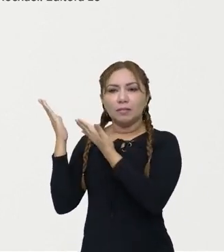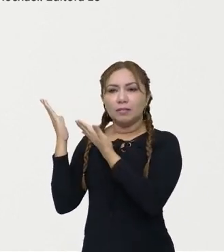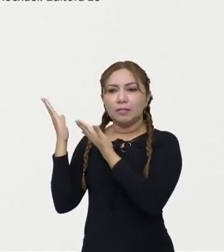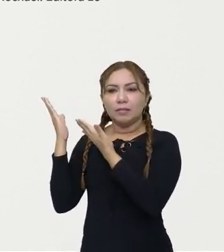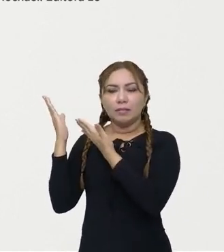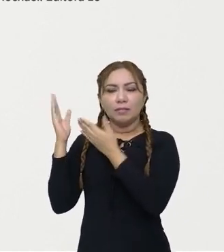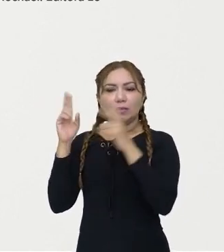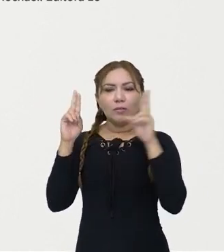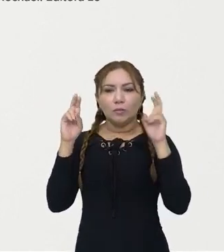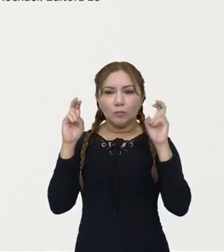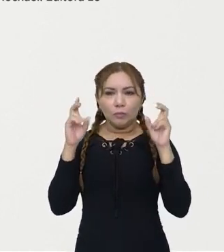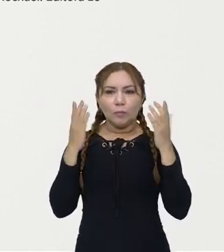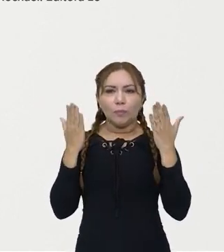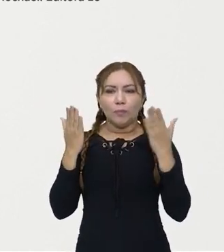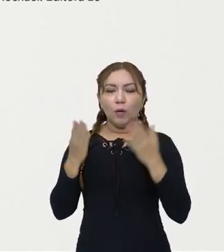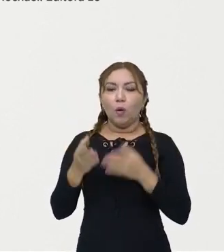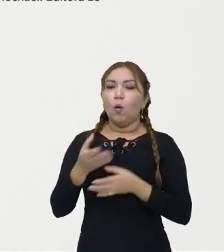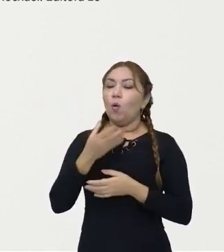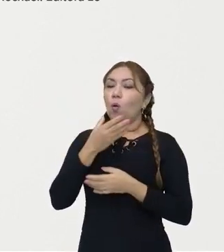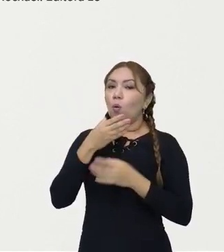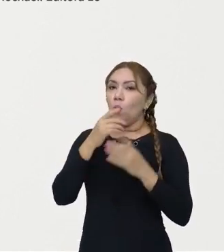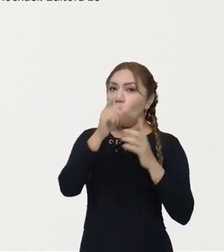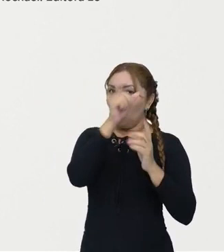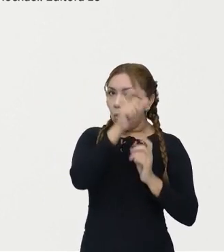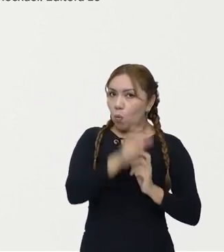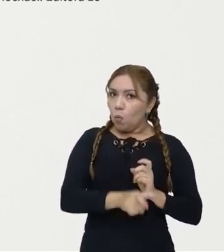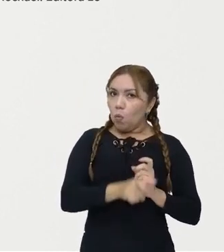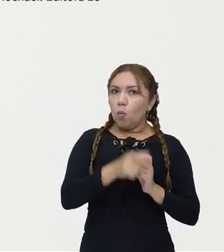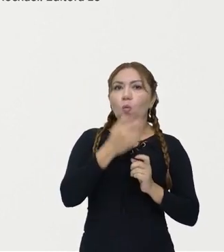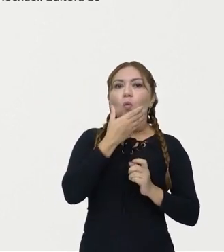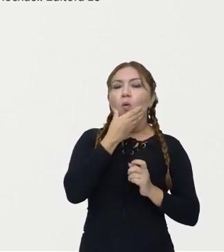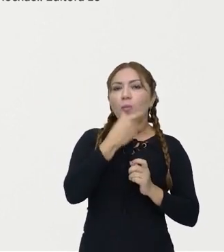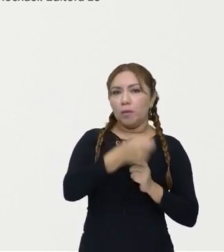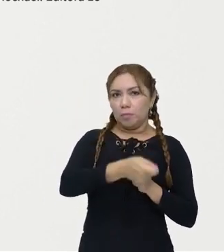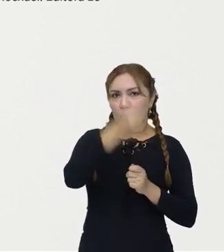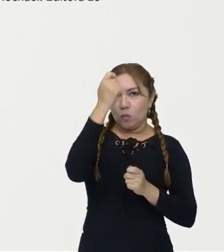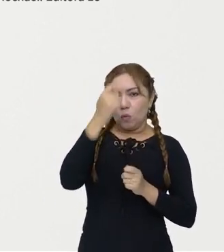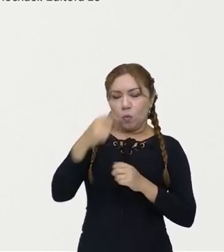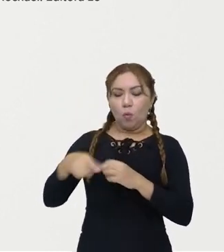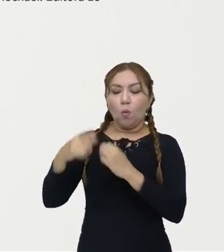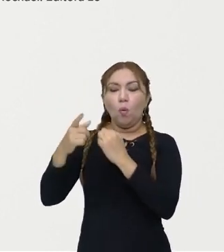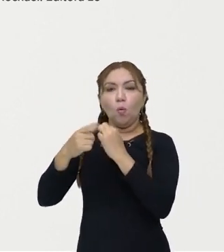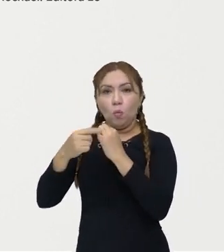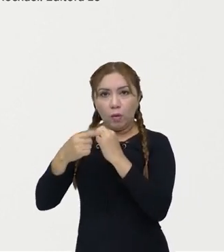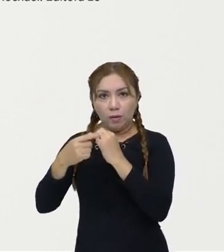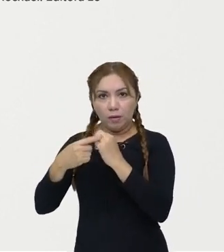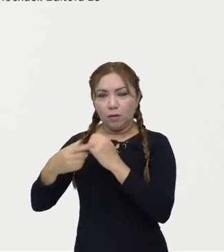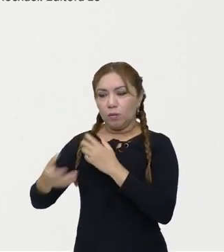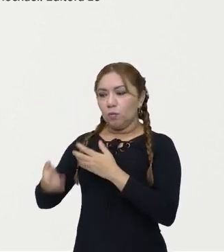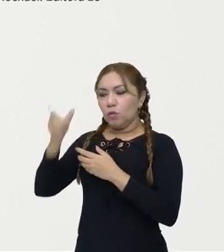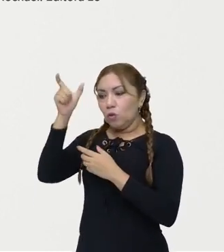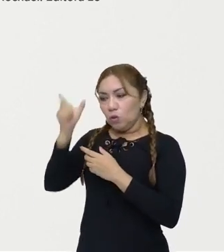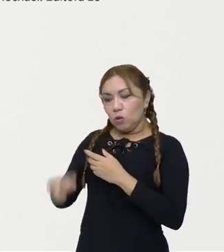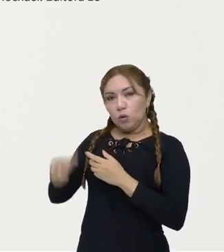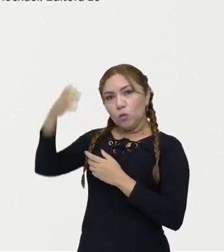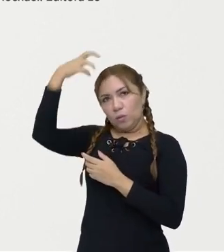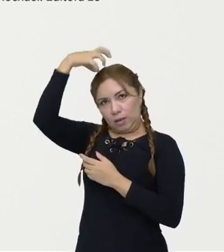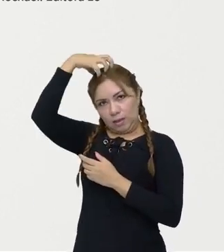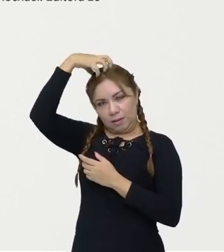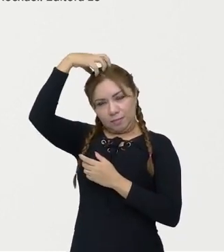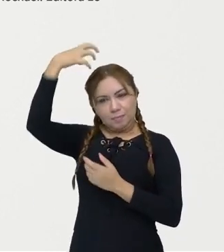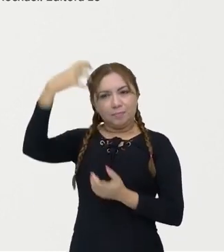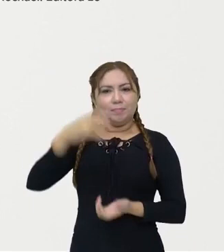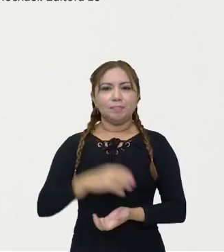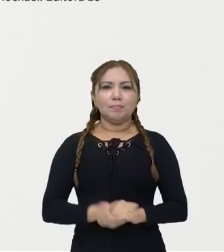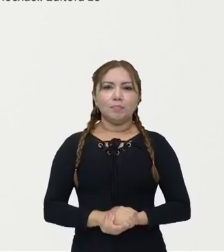o pescador, o anel e o rei. Vamos conferir. Olha só,